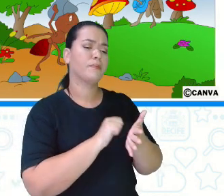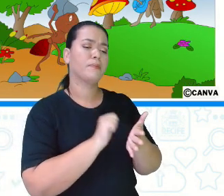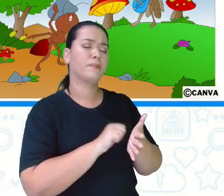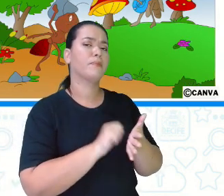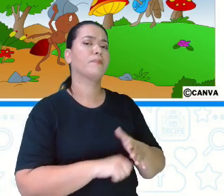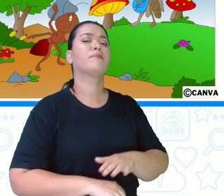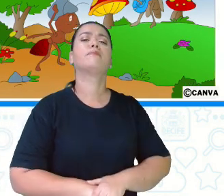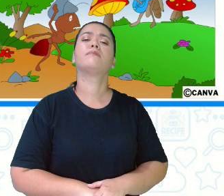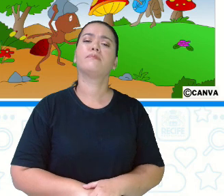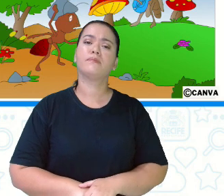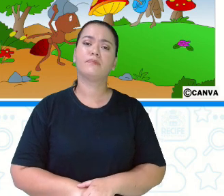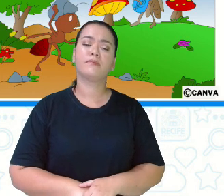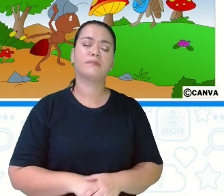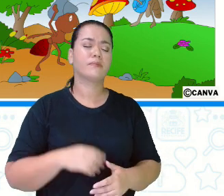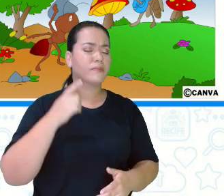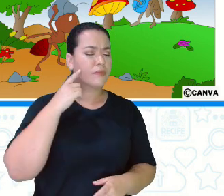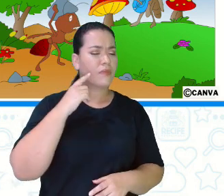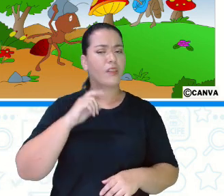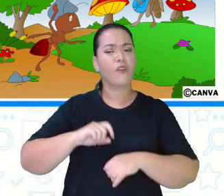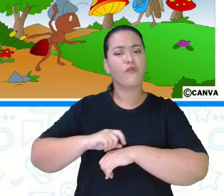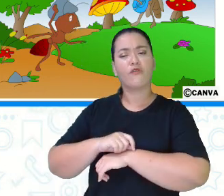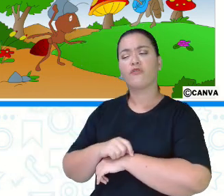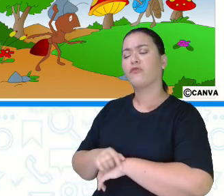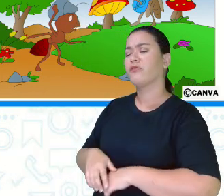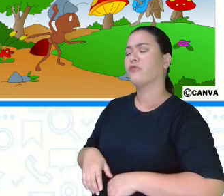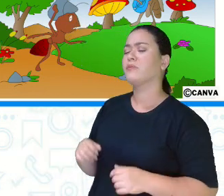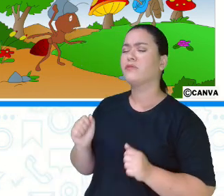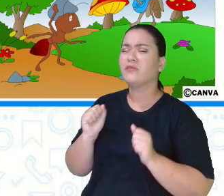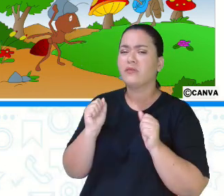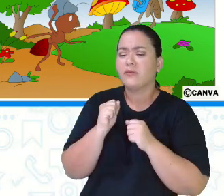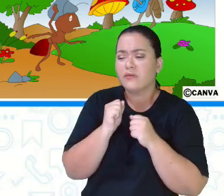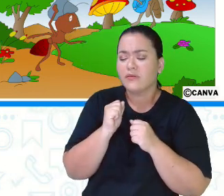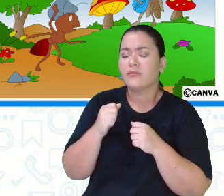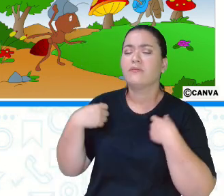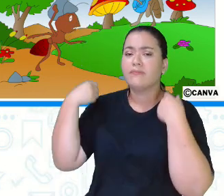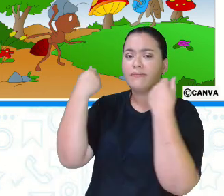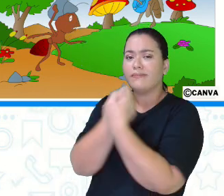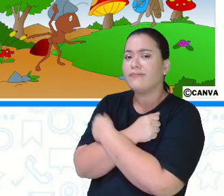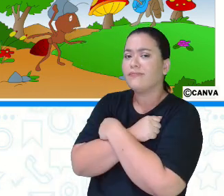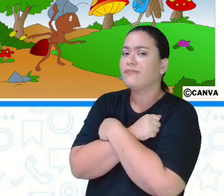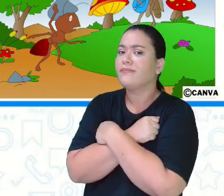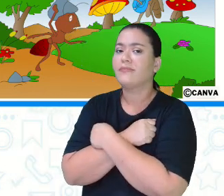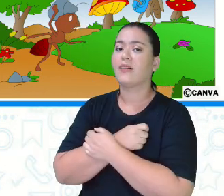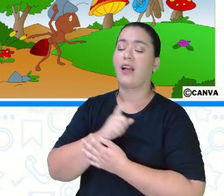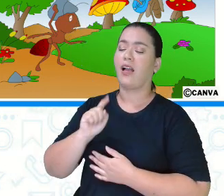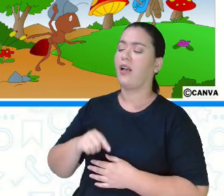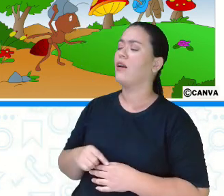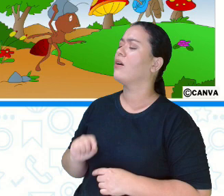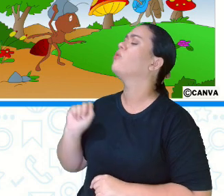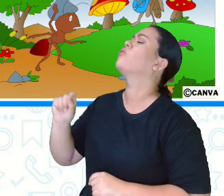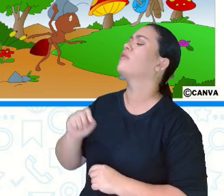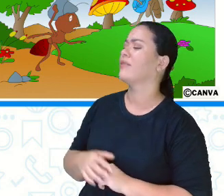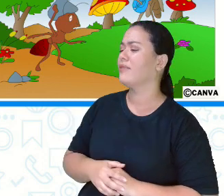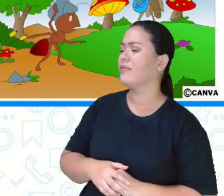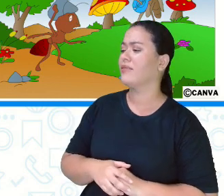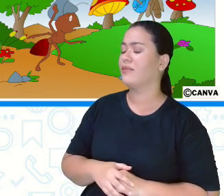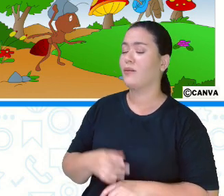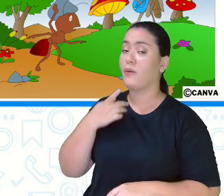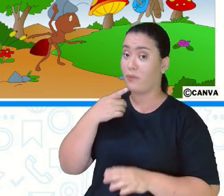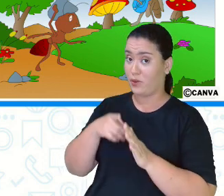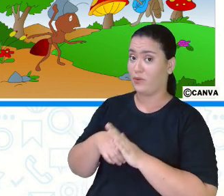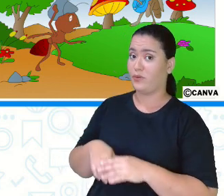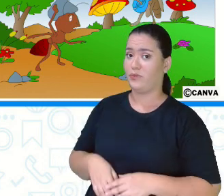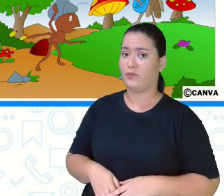tic, tic. Apareceu uma formiga friorenta, embrulhada num chalinho de paina. Que quer?